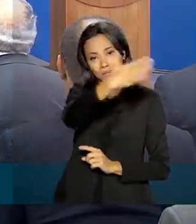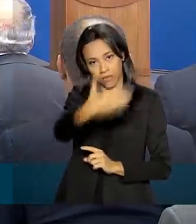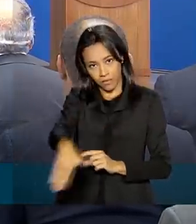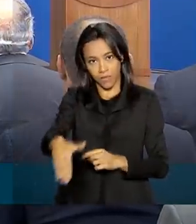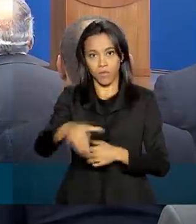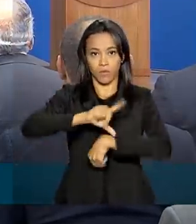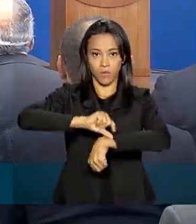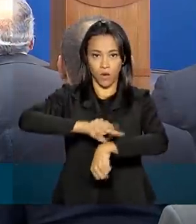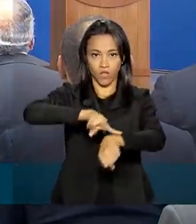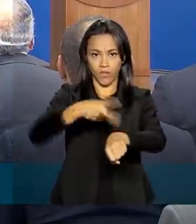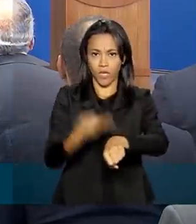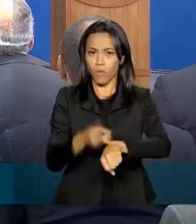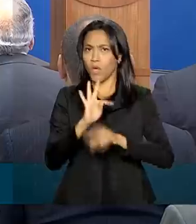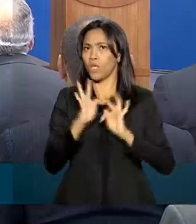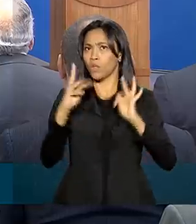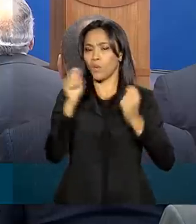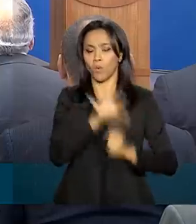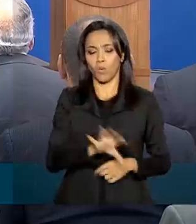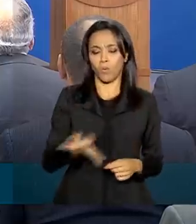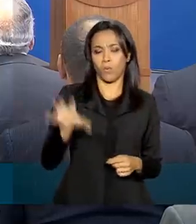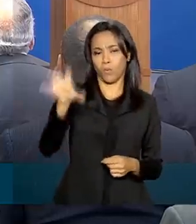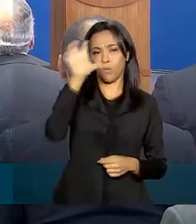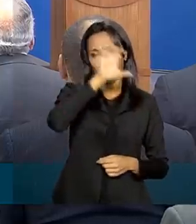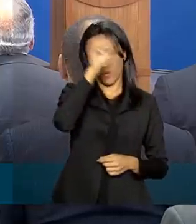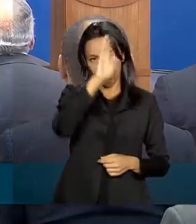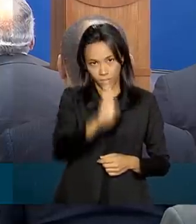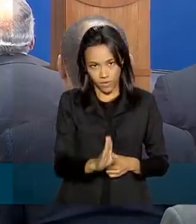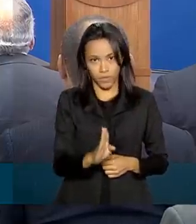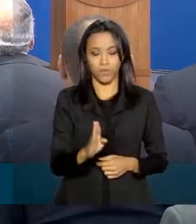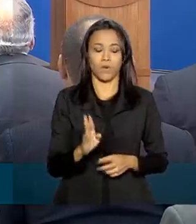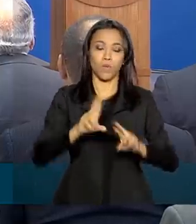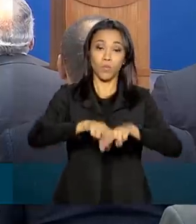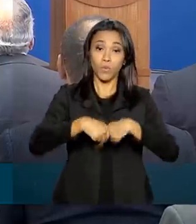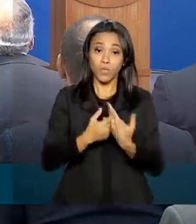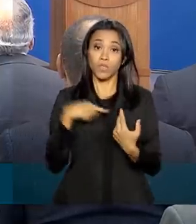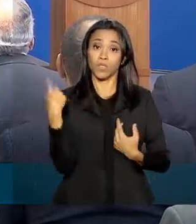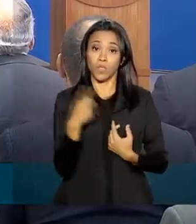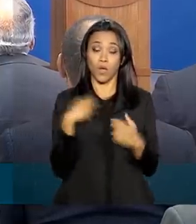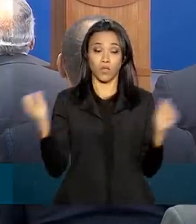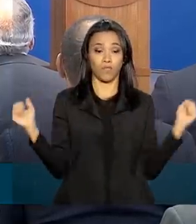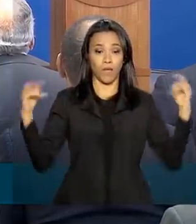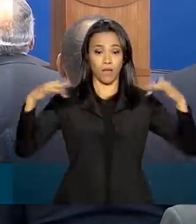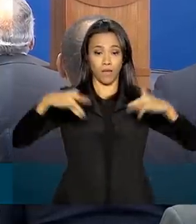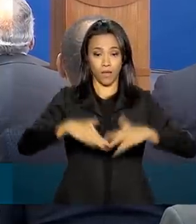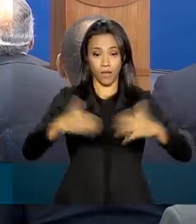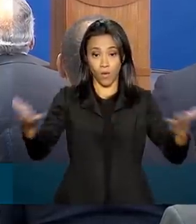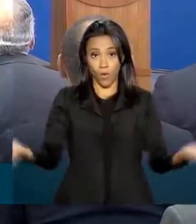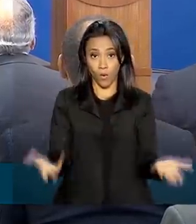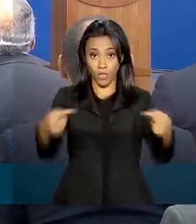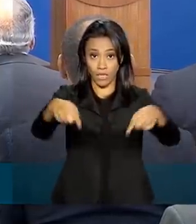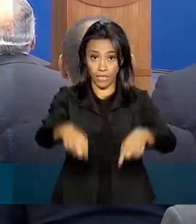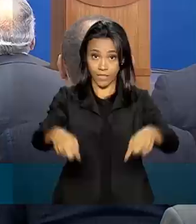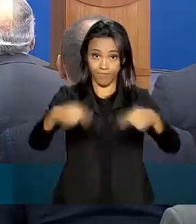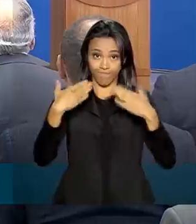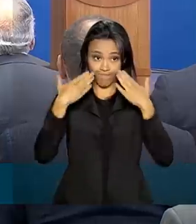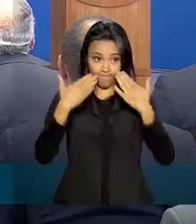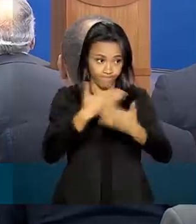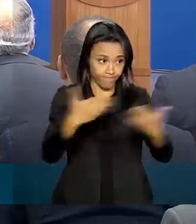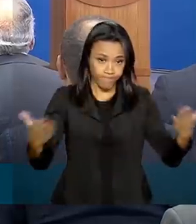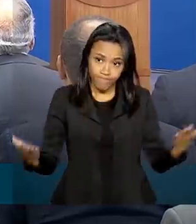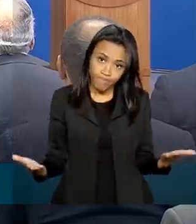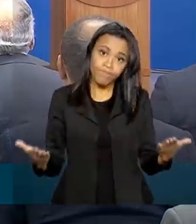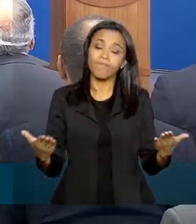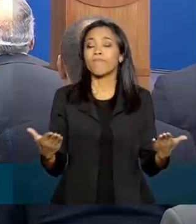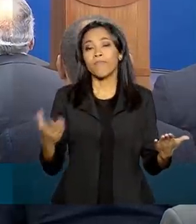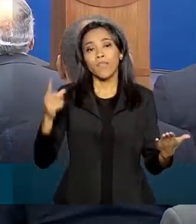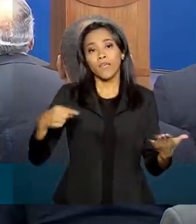nacional nesse contexto estamos reunidos nesta breve solenidade cujos desdobramentos